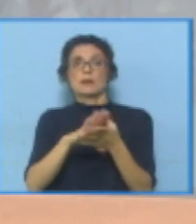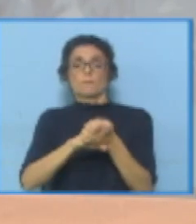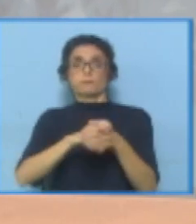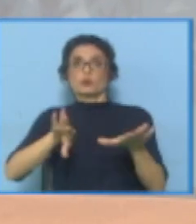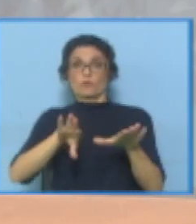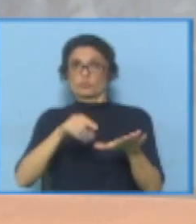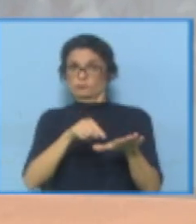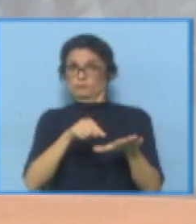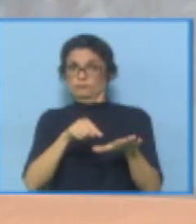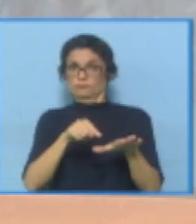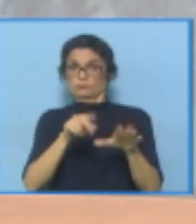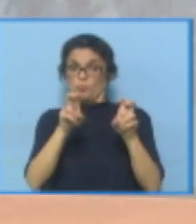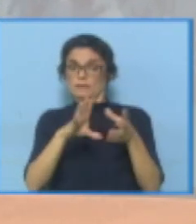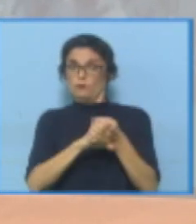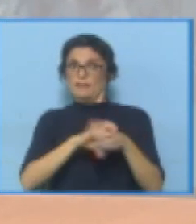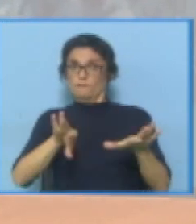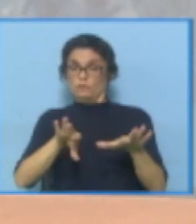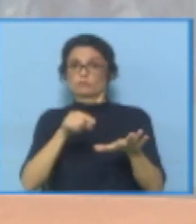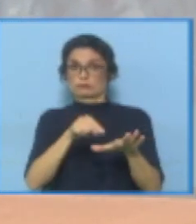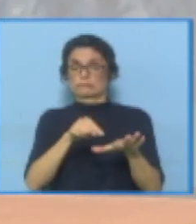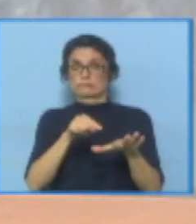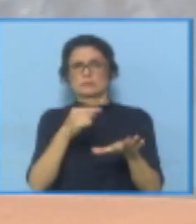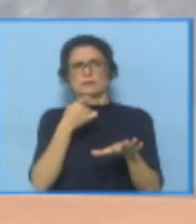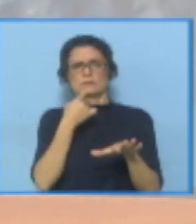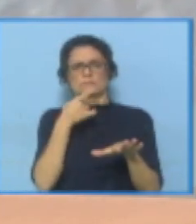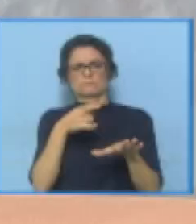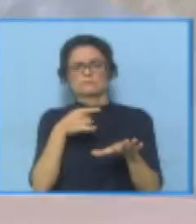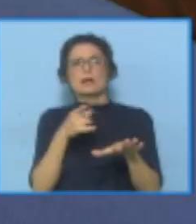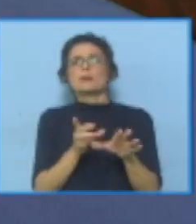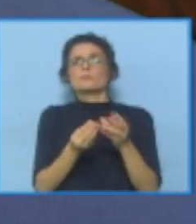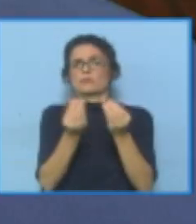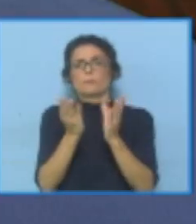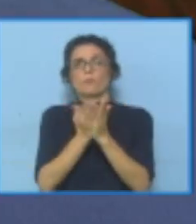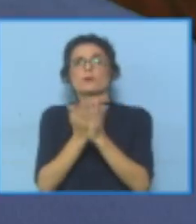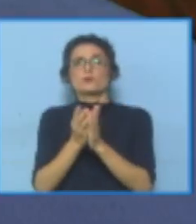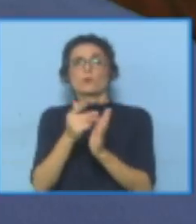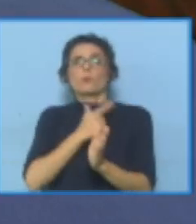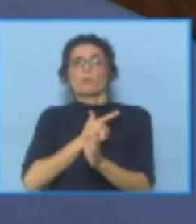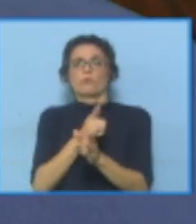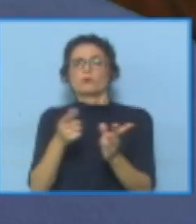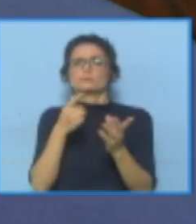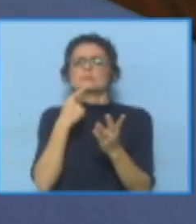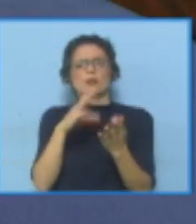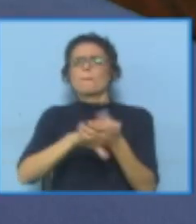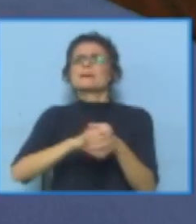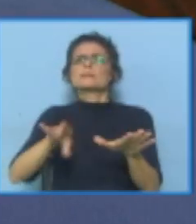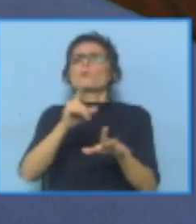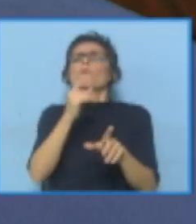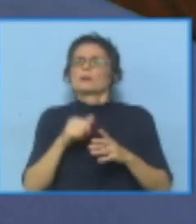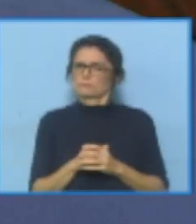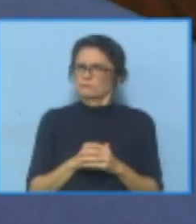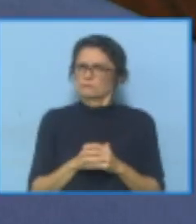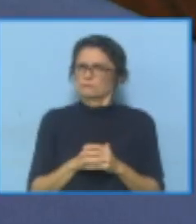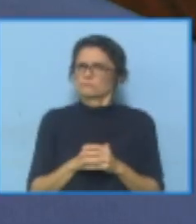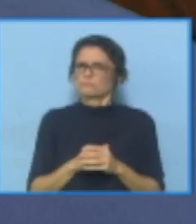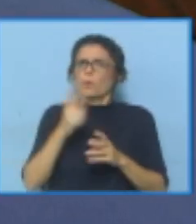E pôr à discussão de um grupo de crianças ou de uma turma, não é? O que é que isto significa? O que é isto da separação?